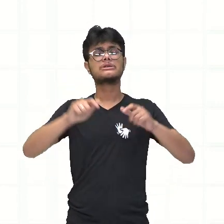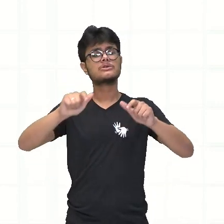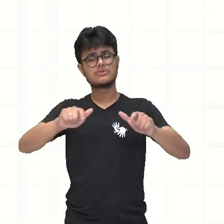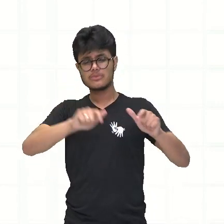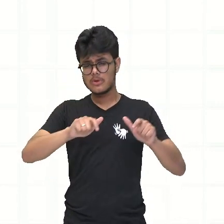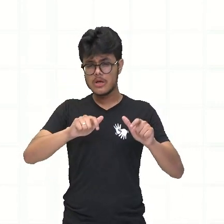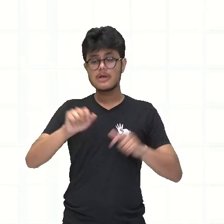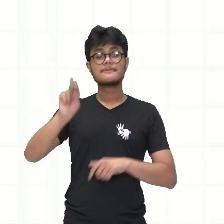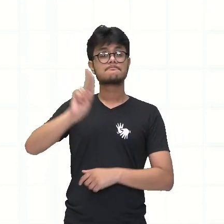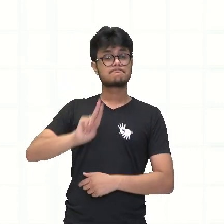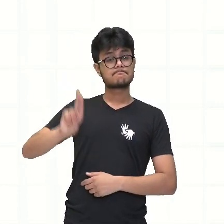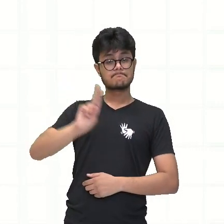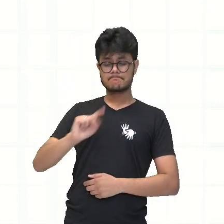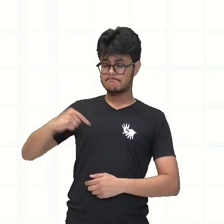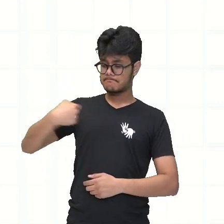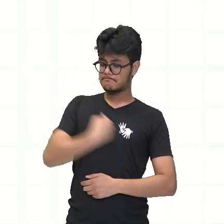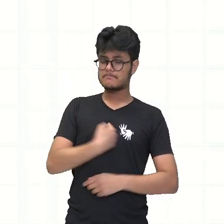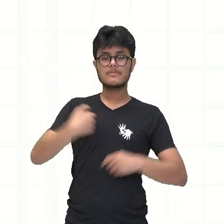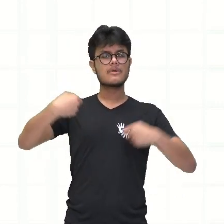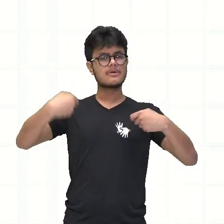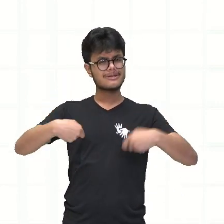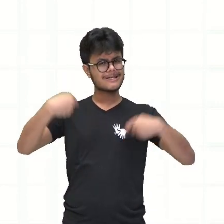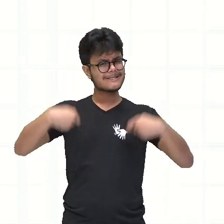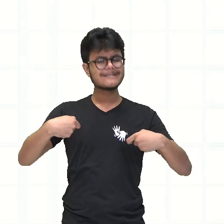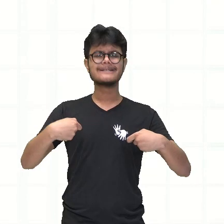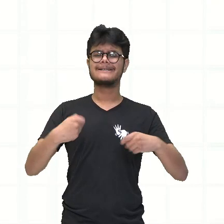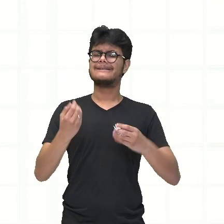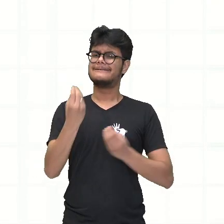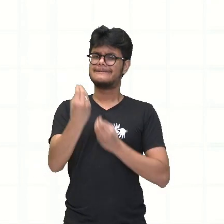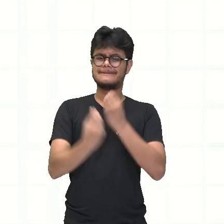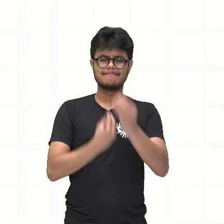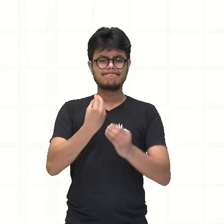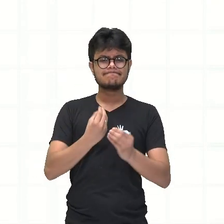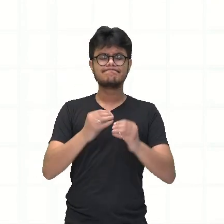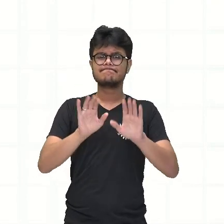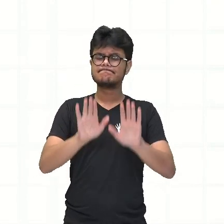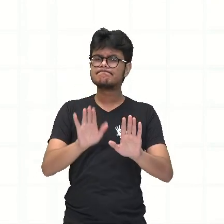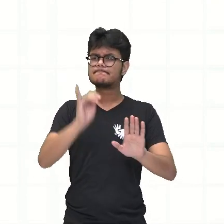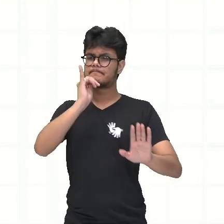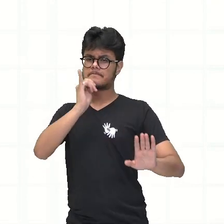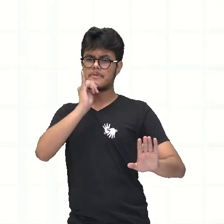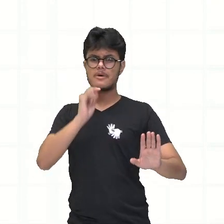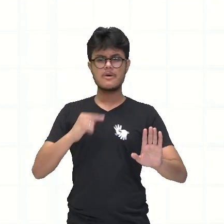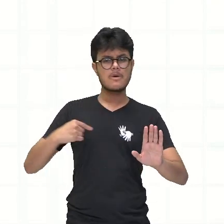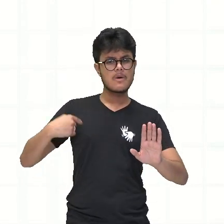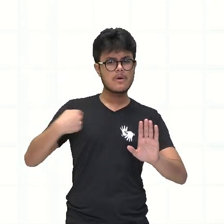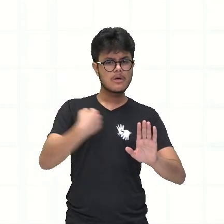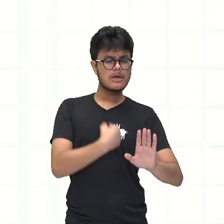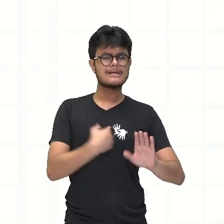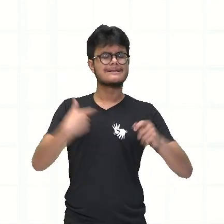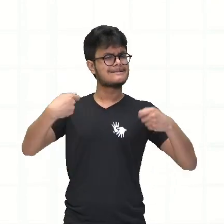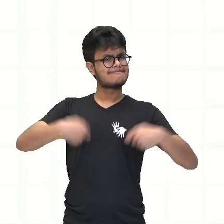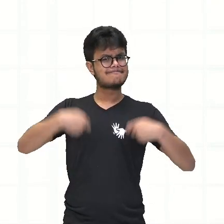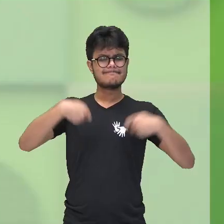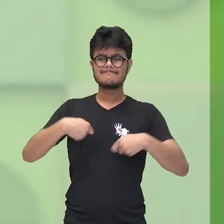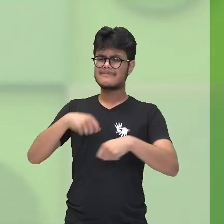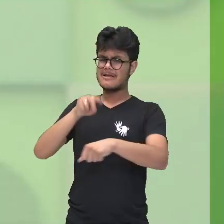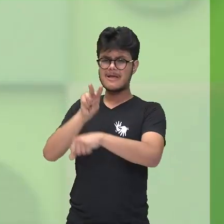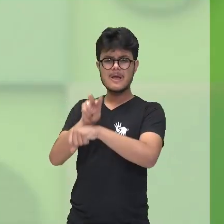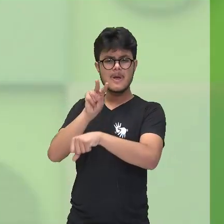nos usos que nós devemos ter, nos tratamentos de uso sustentável dessa